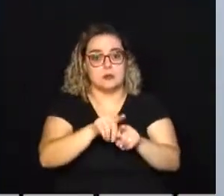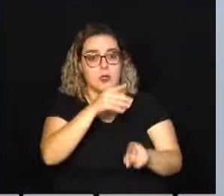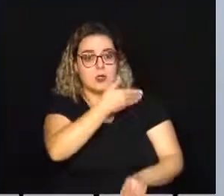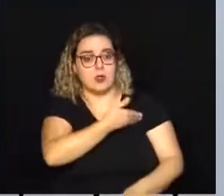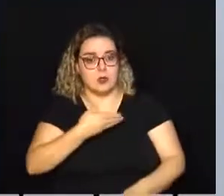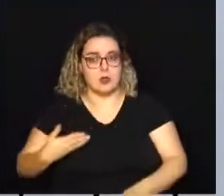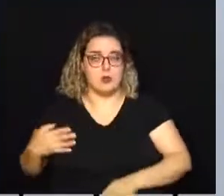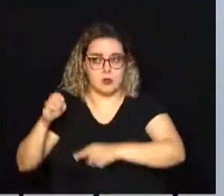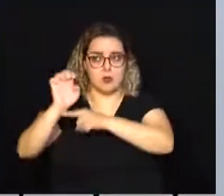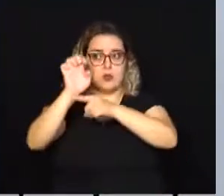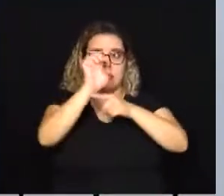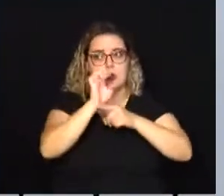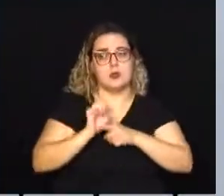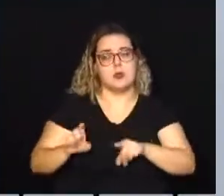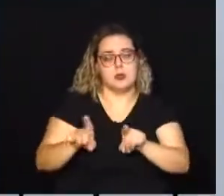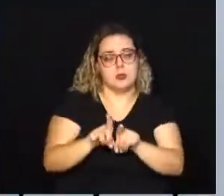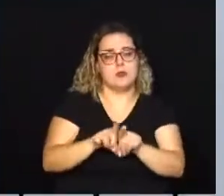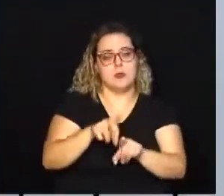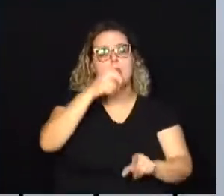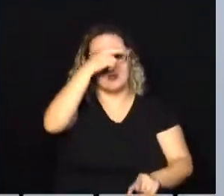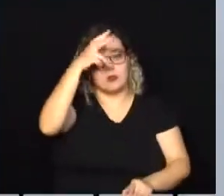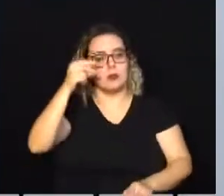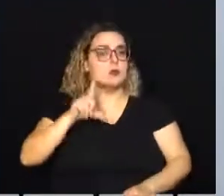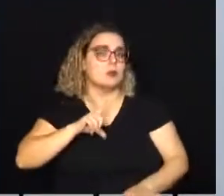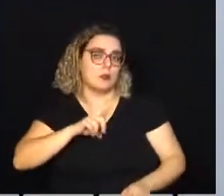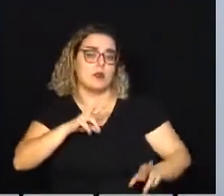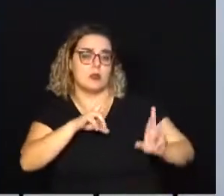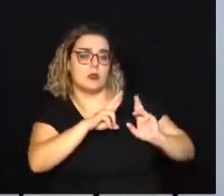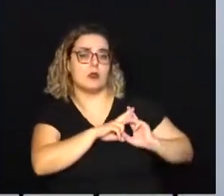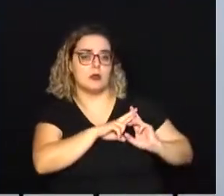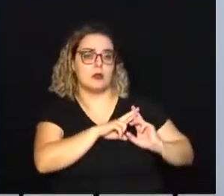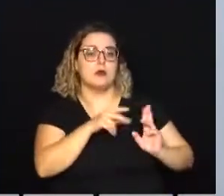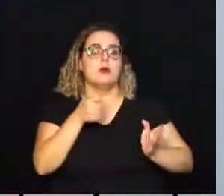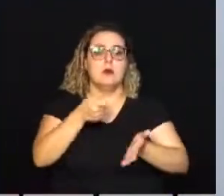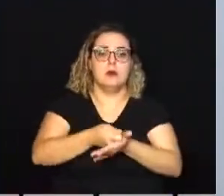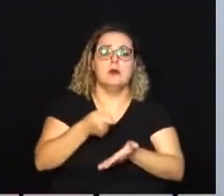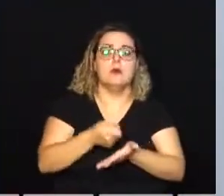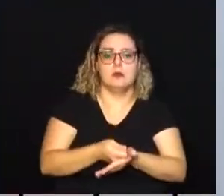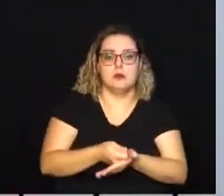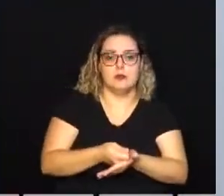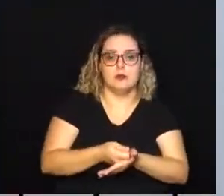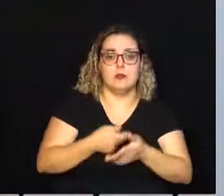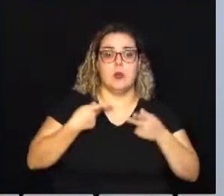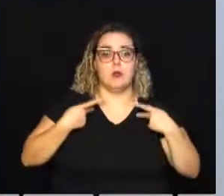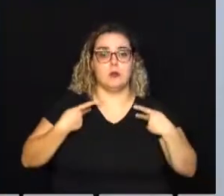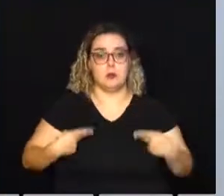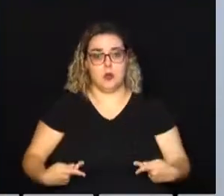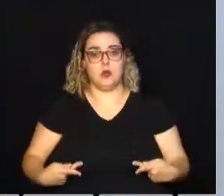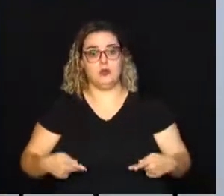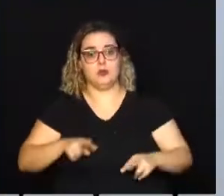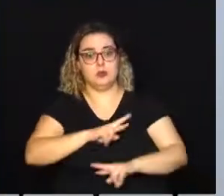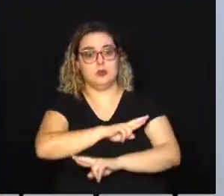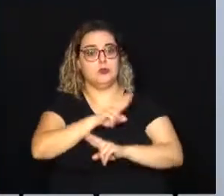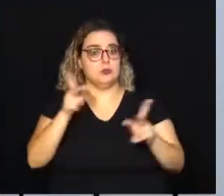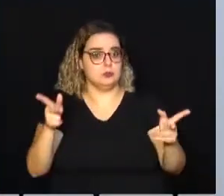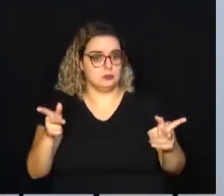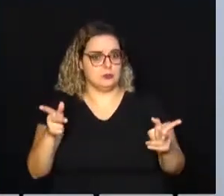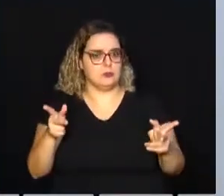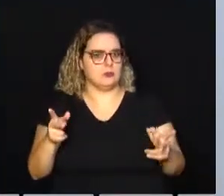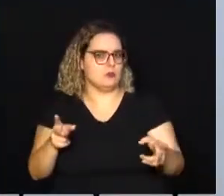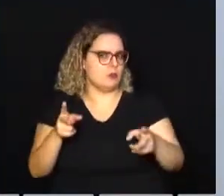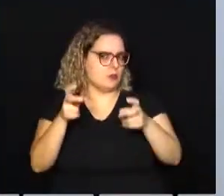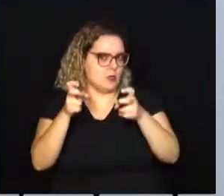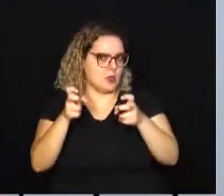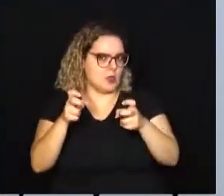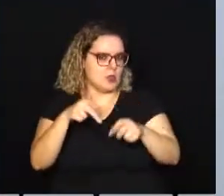municipais têm as suas responsabilidades também, tivesse tido um outro tipo de postura. A gente olha os países europeus,